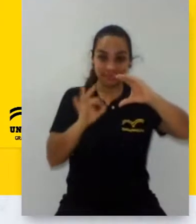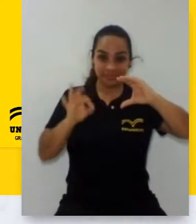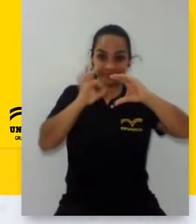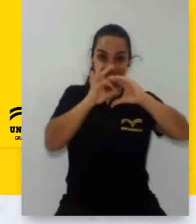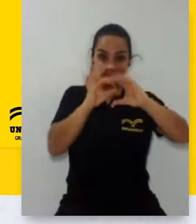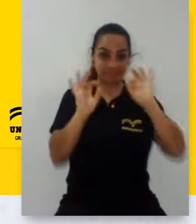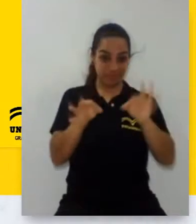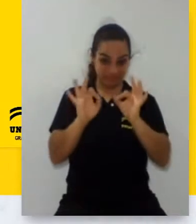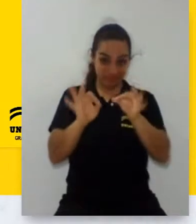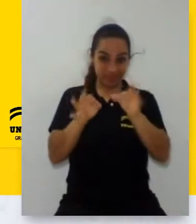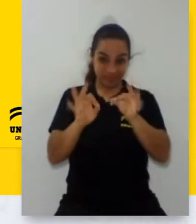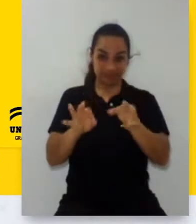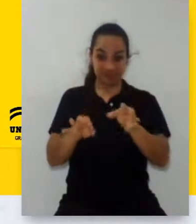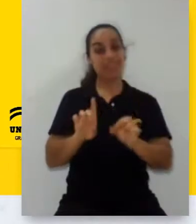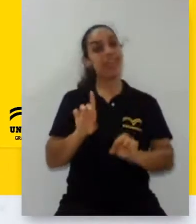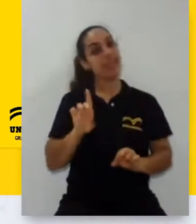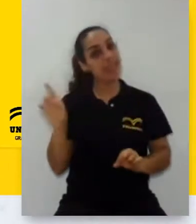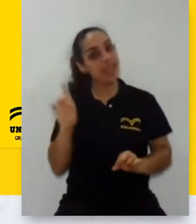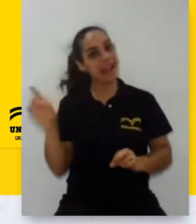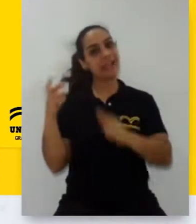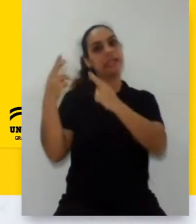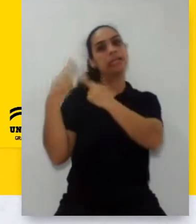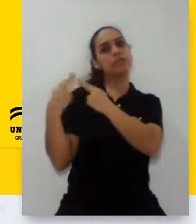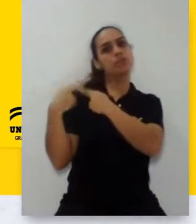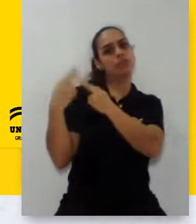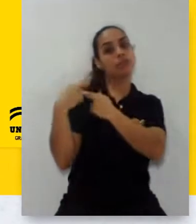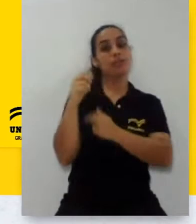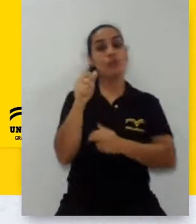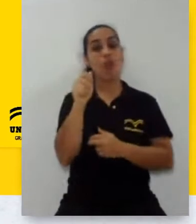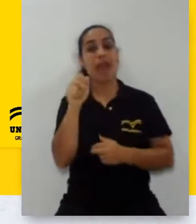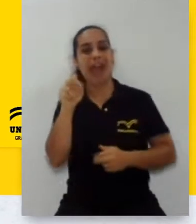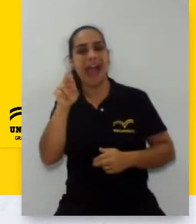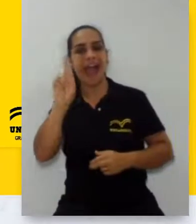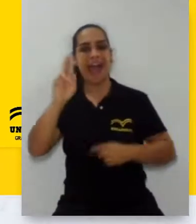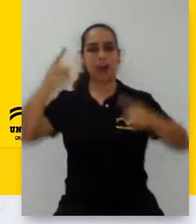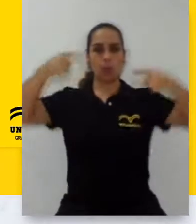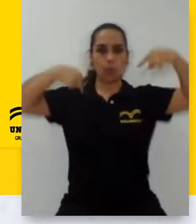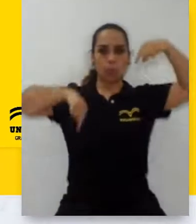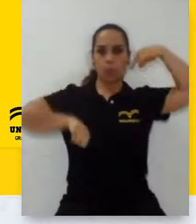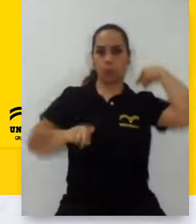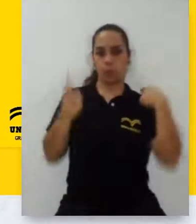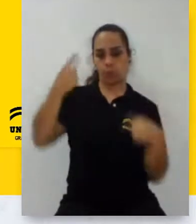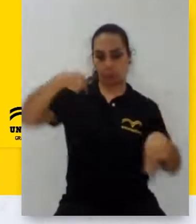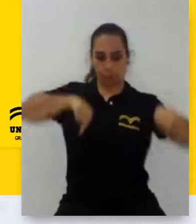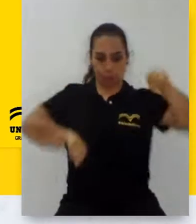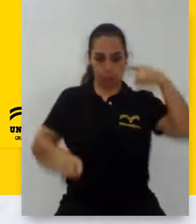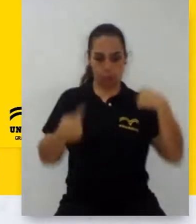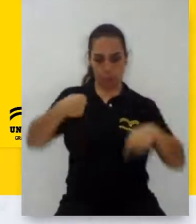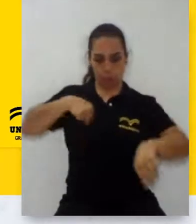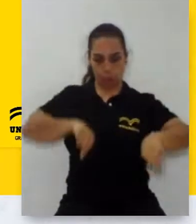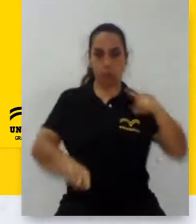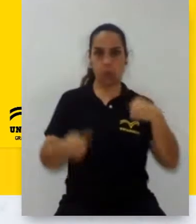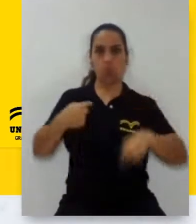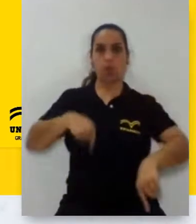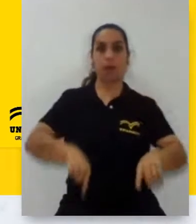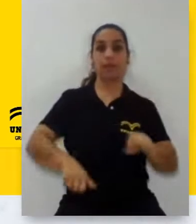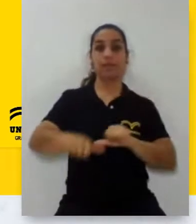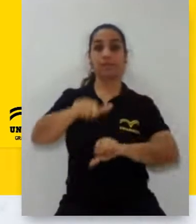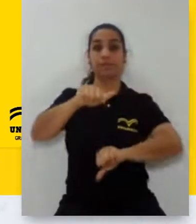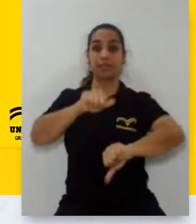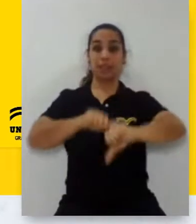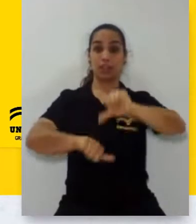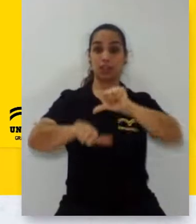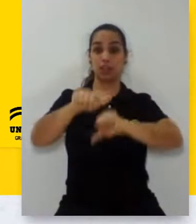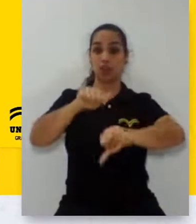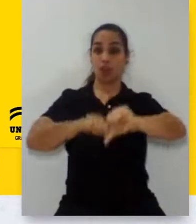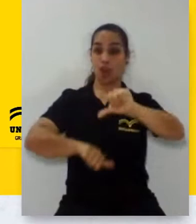mitocôndria é onde o oxigênio vai chegar lá dentro do músculo, lá dentro da mitocôndria, e vai acontecer a troca lá, o